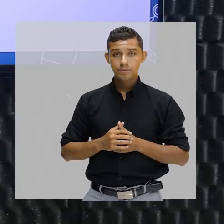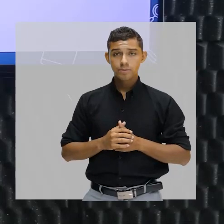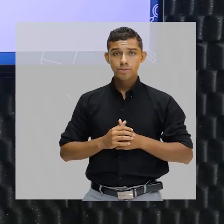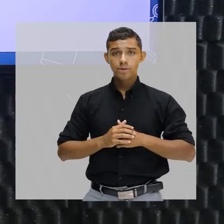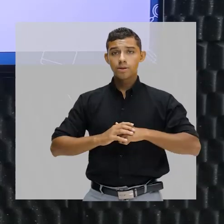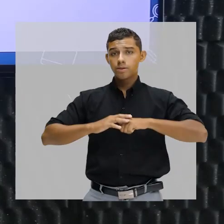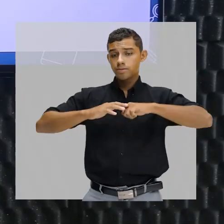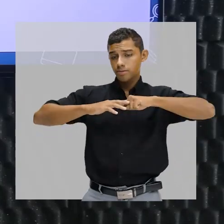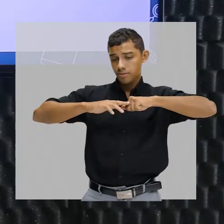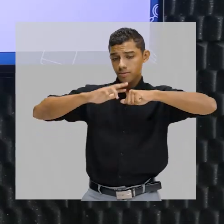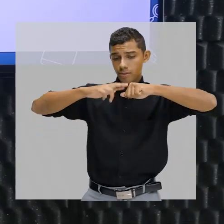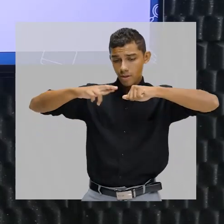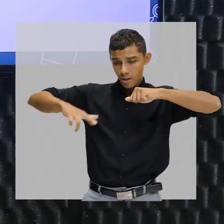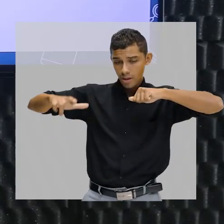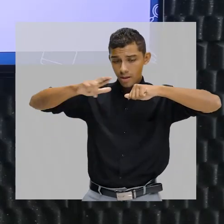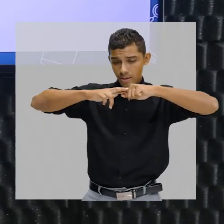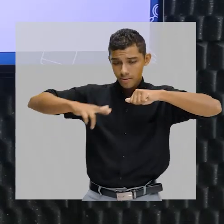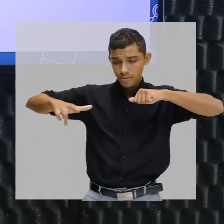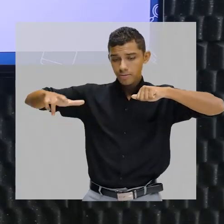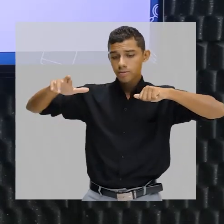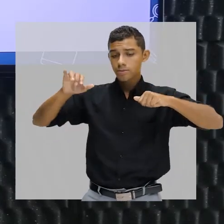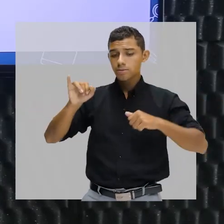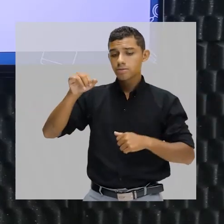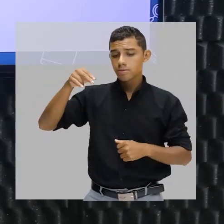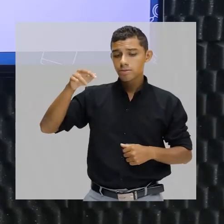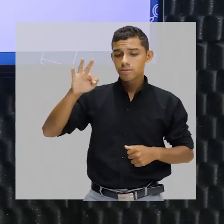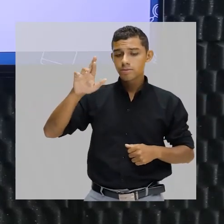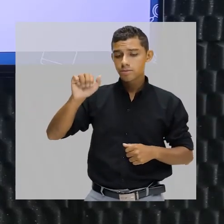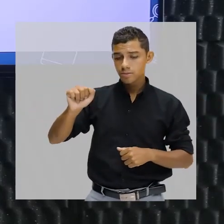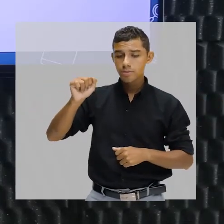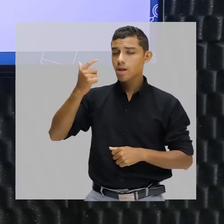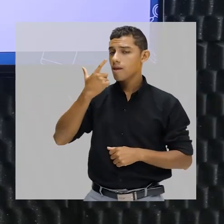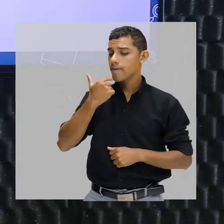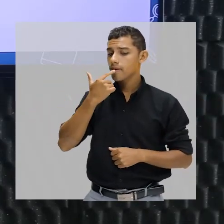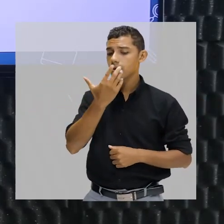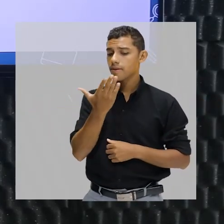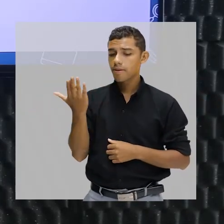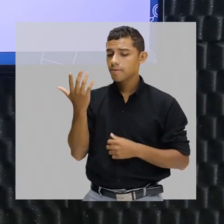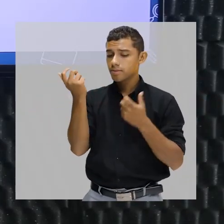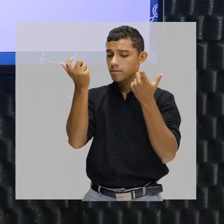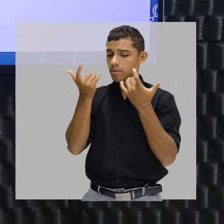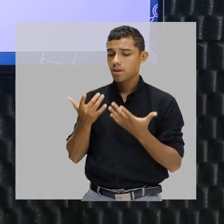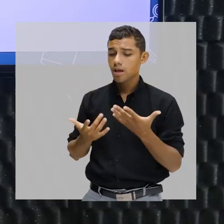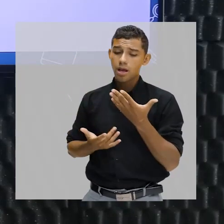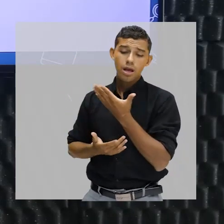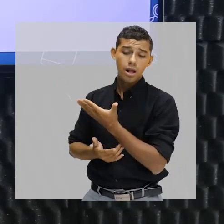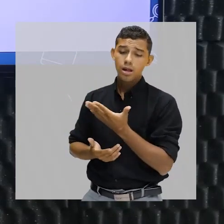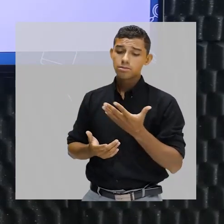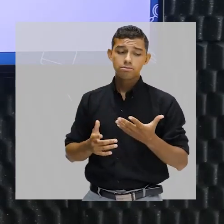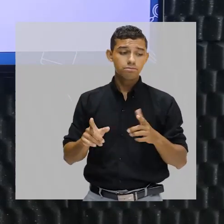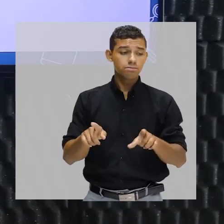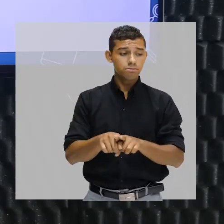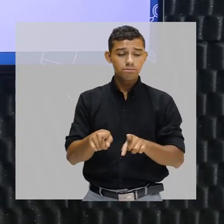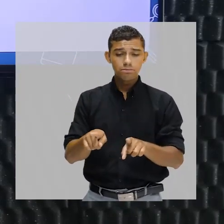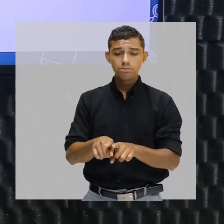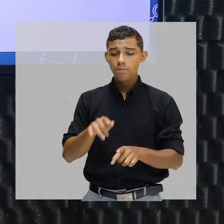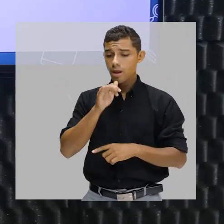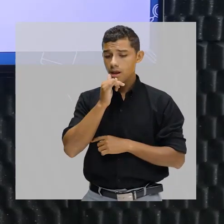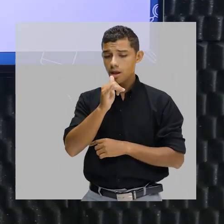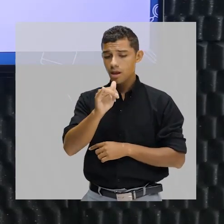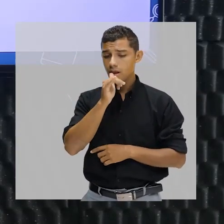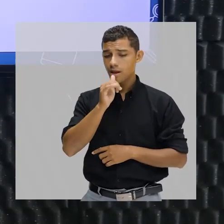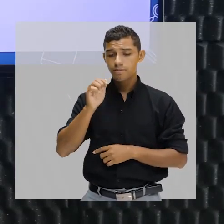infravermelha. Lá no espectro, né, no espectro luminoso, né, no espectro eletromagnético,